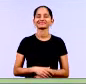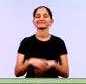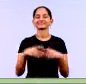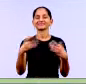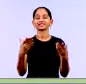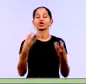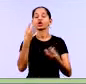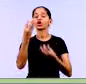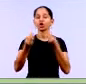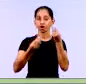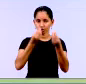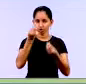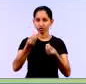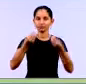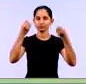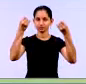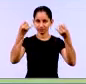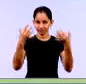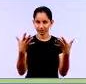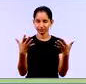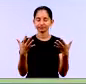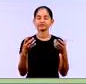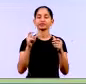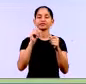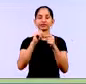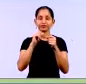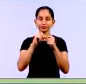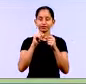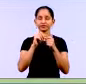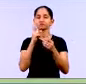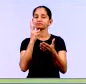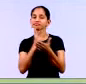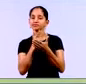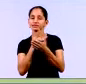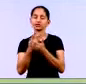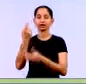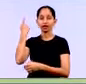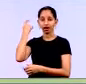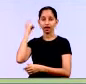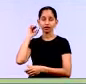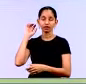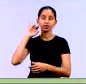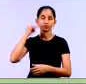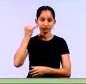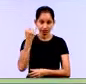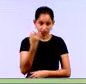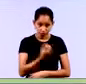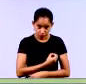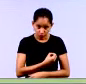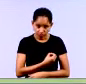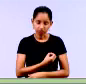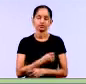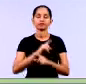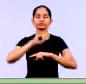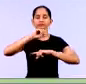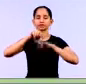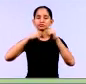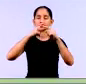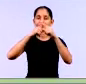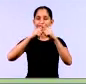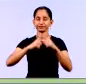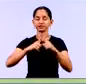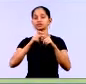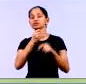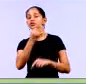isso aqui, ó? Vou mostrar aqui para vocês. Então, eu estabeleci quantidade lá do orçamento de produção, vezes a quantidade